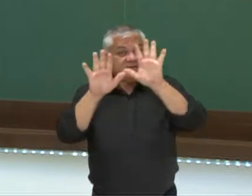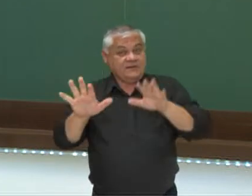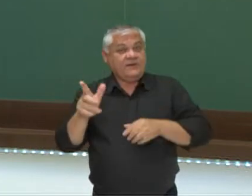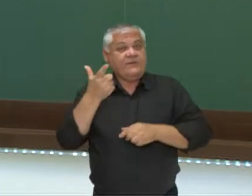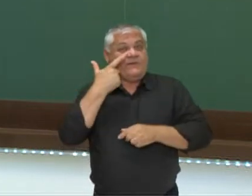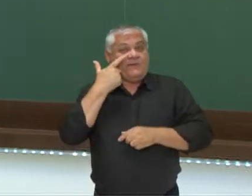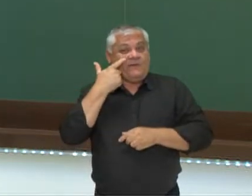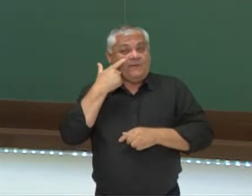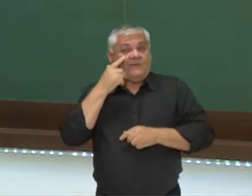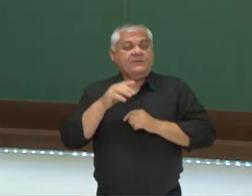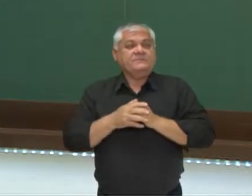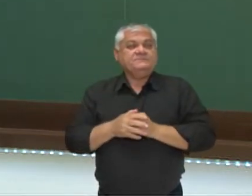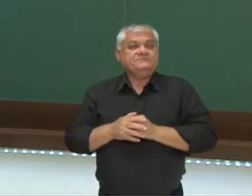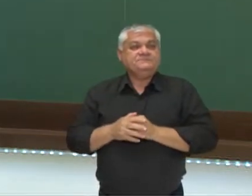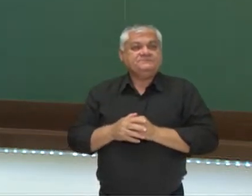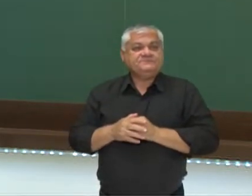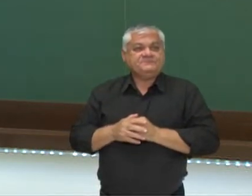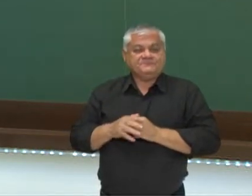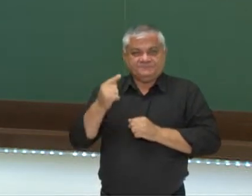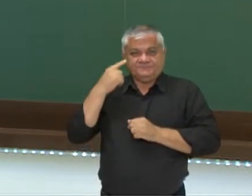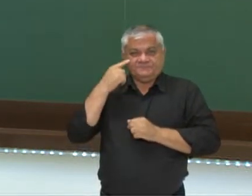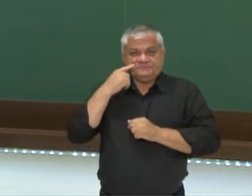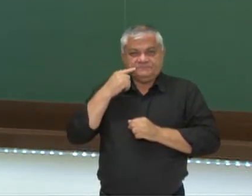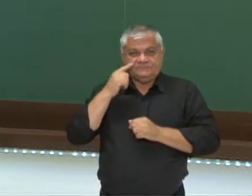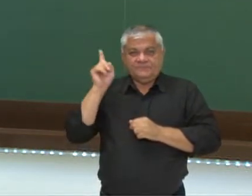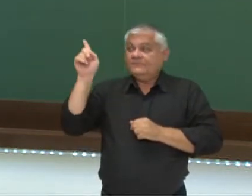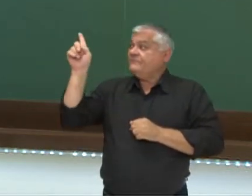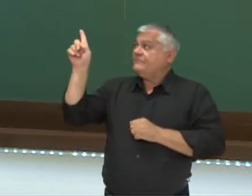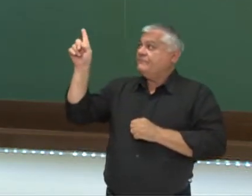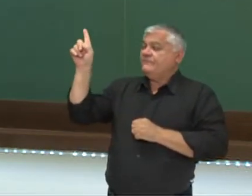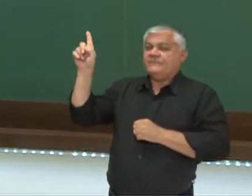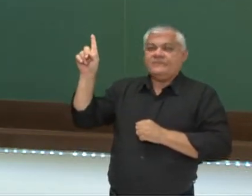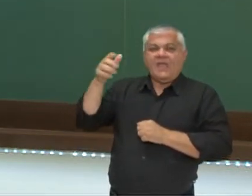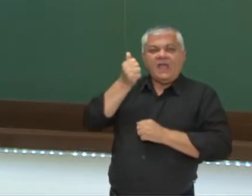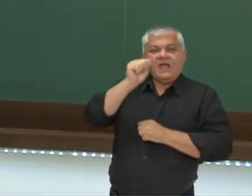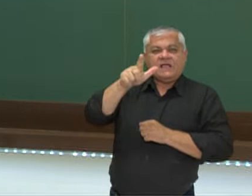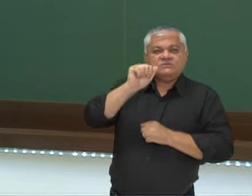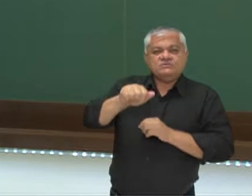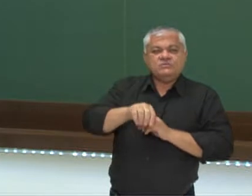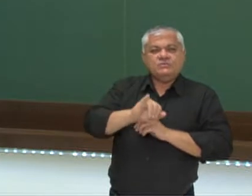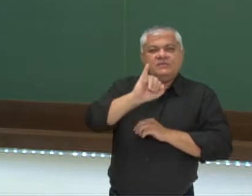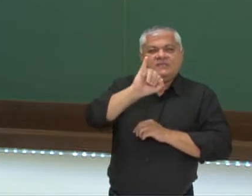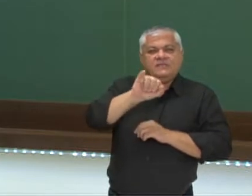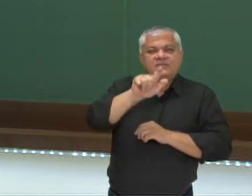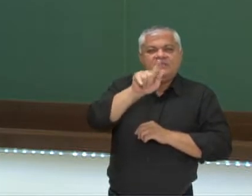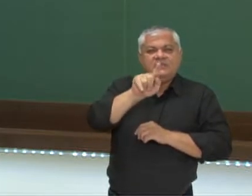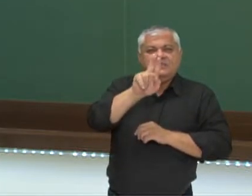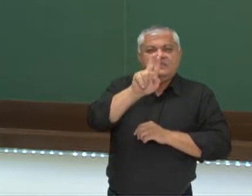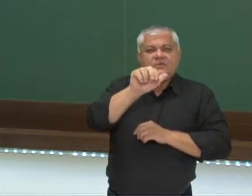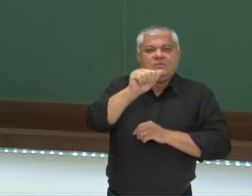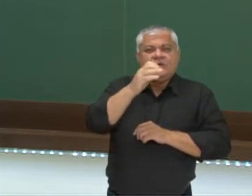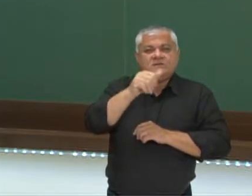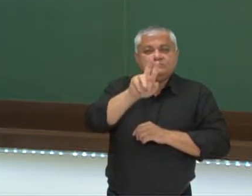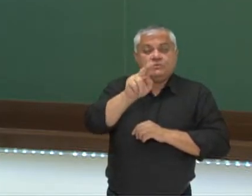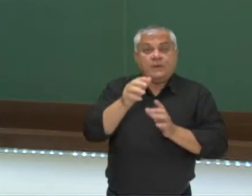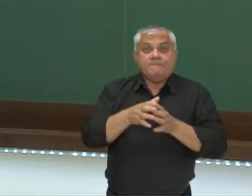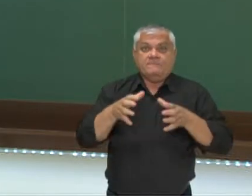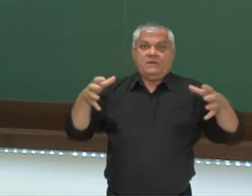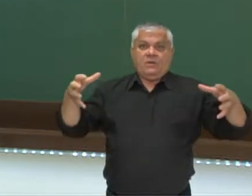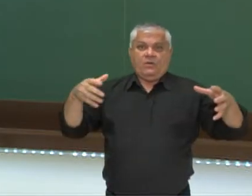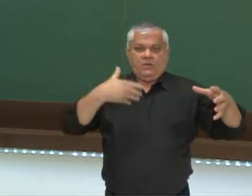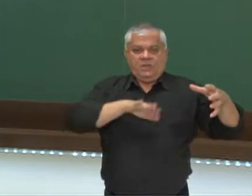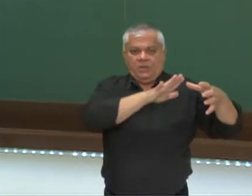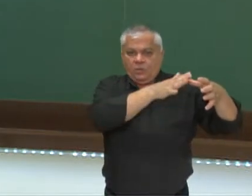aqui junto comigo, ó. Na bacia hidrográfica do Iguaçu, que é a maior bacia hidrográfica do estado do Paraná,